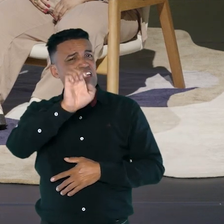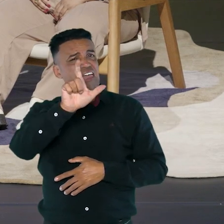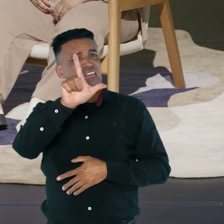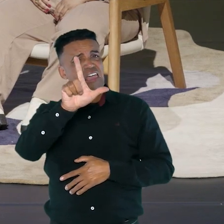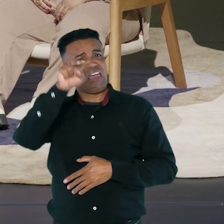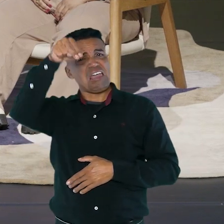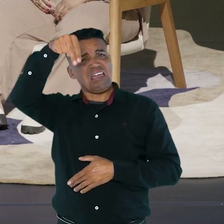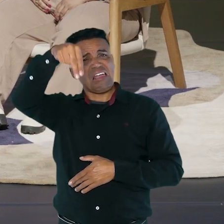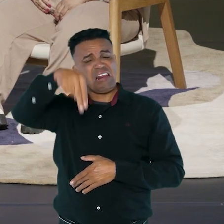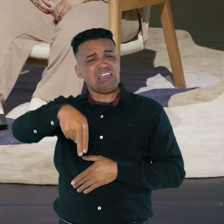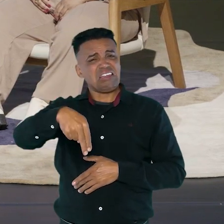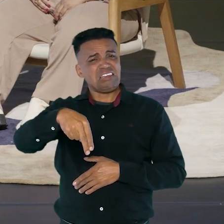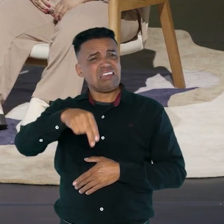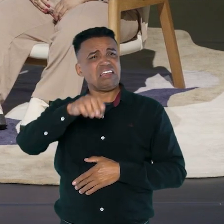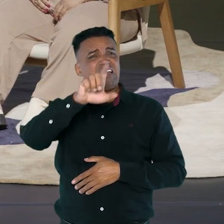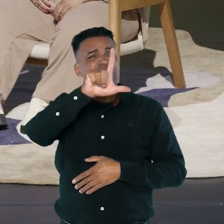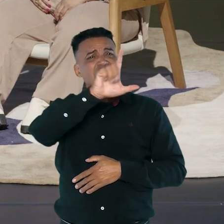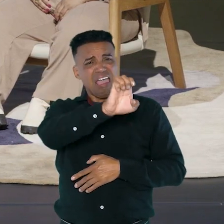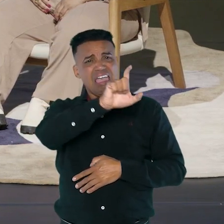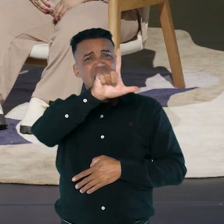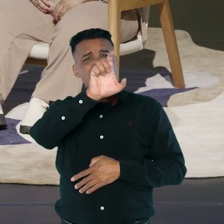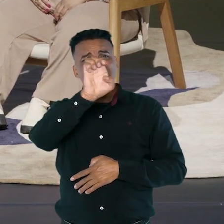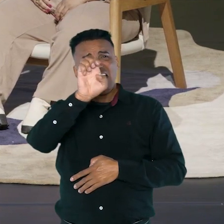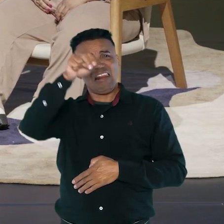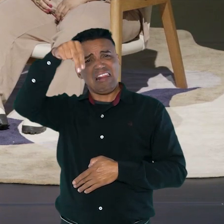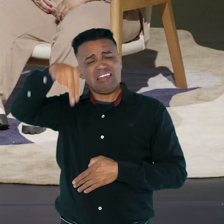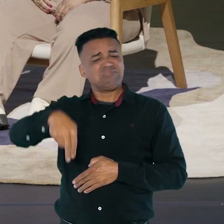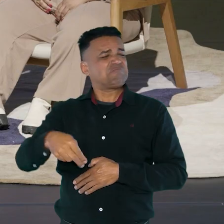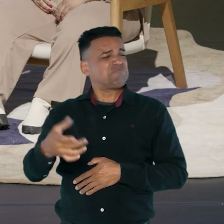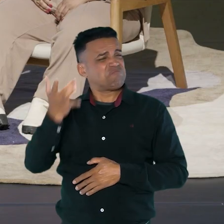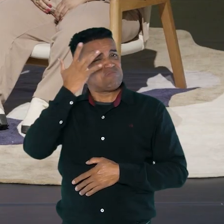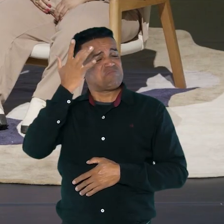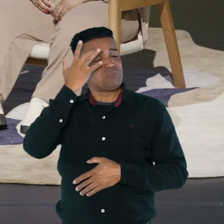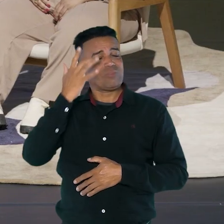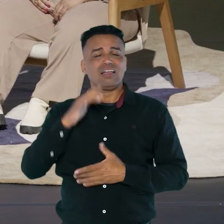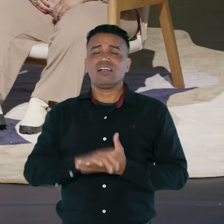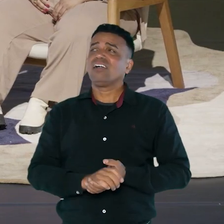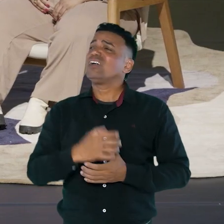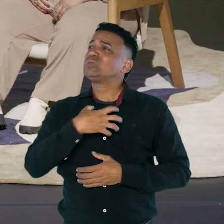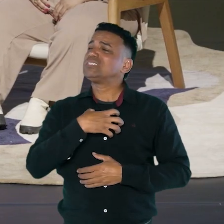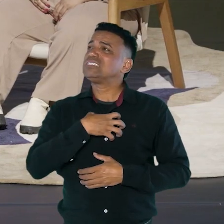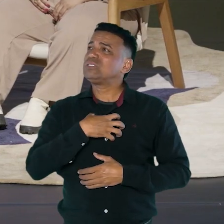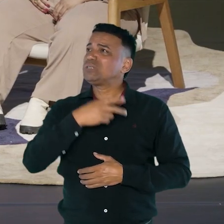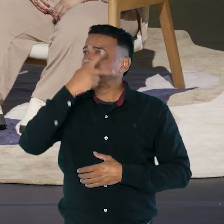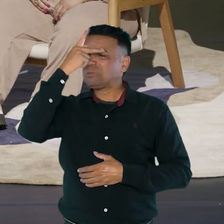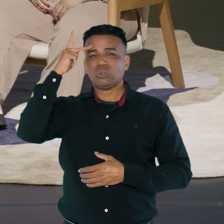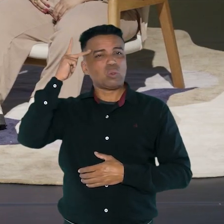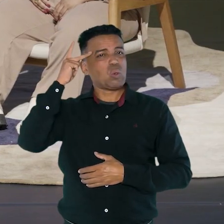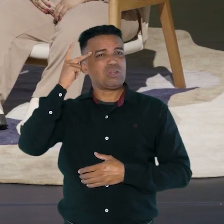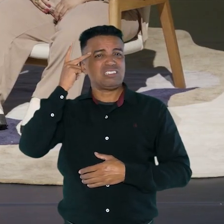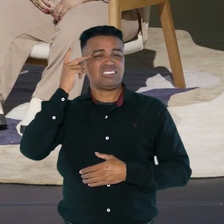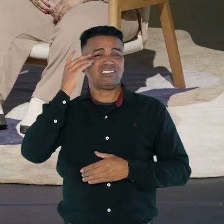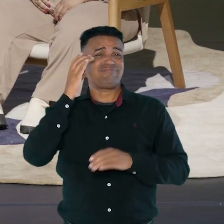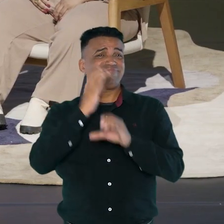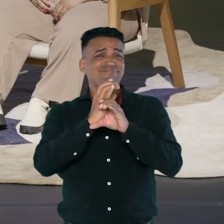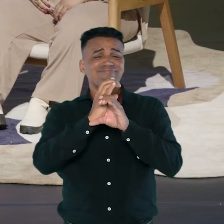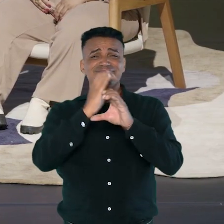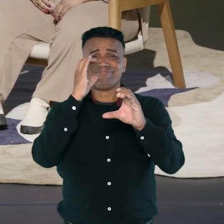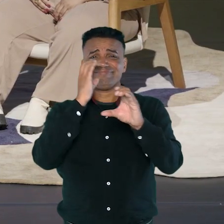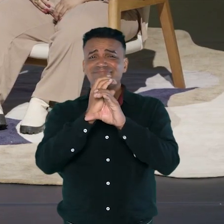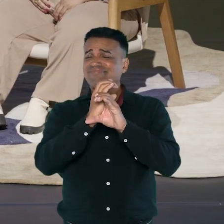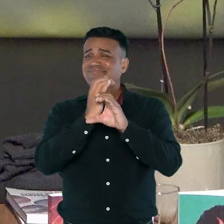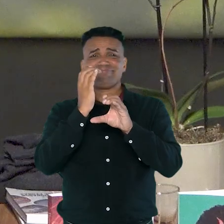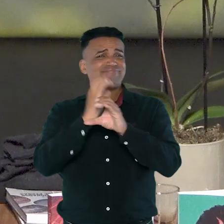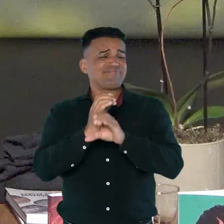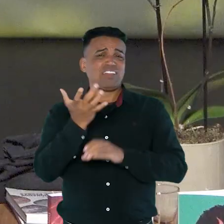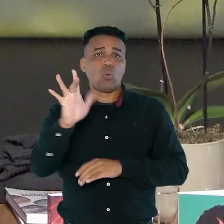eu sinto que as pessoas não estão muito afim de se comunicar.